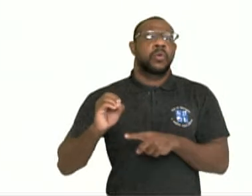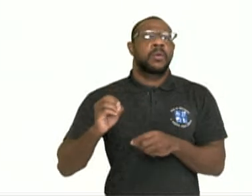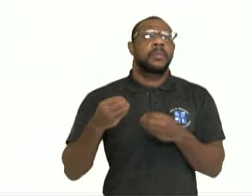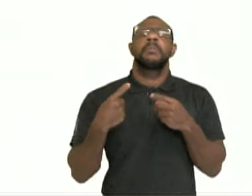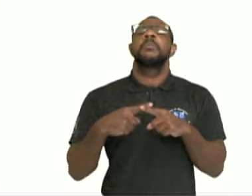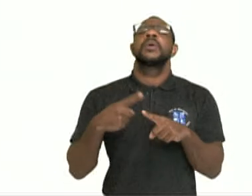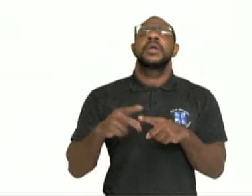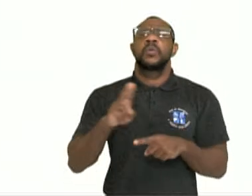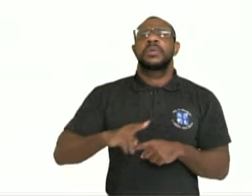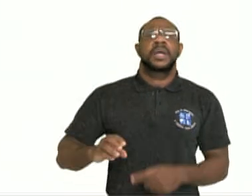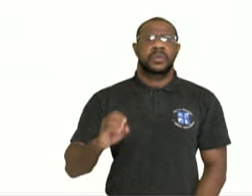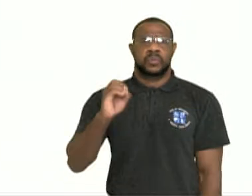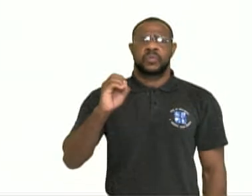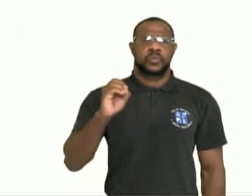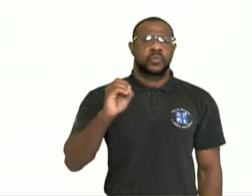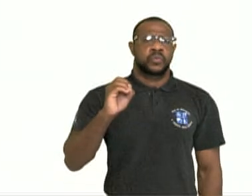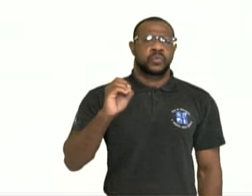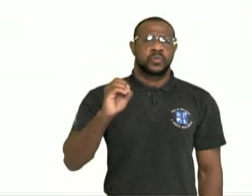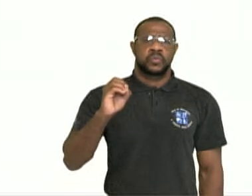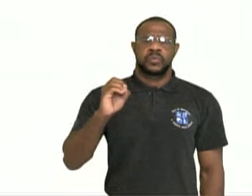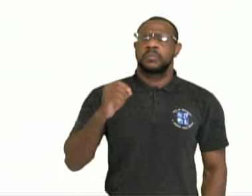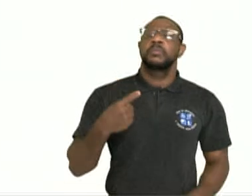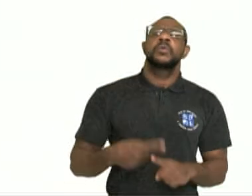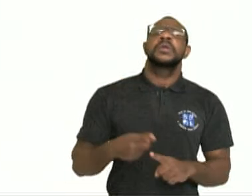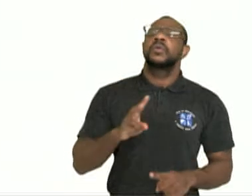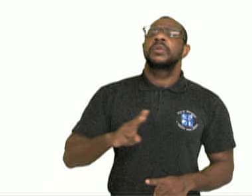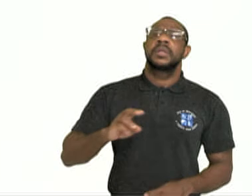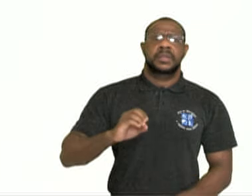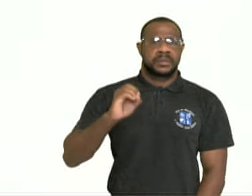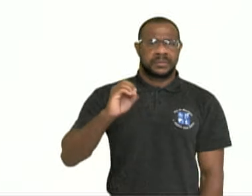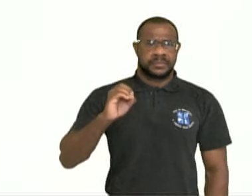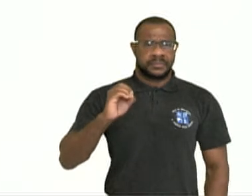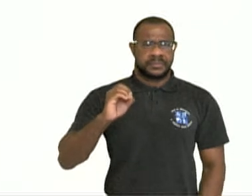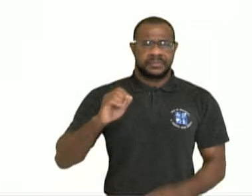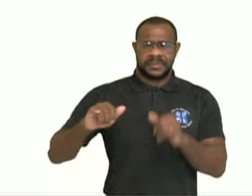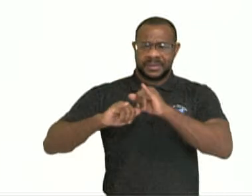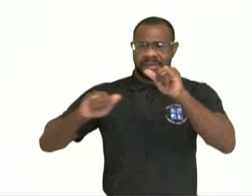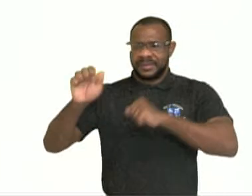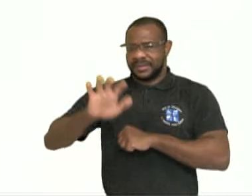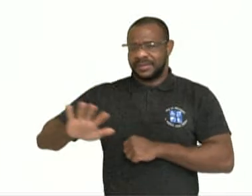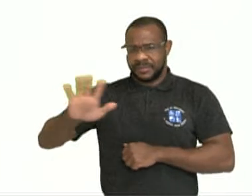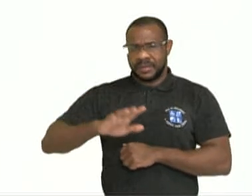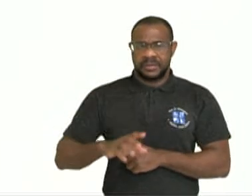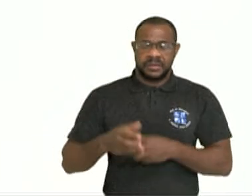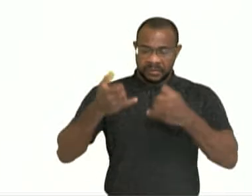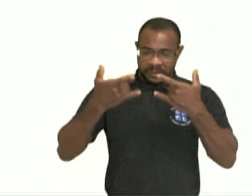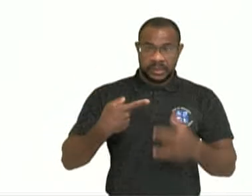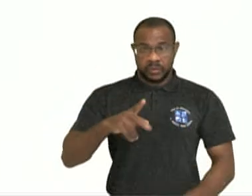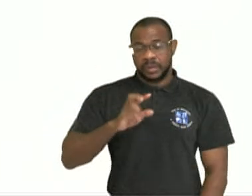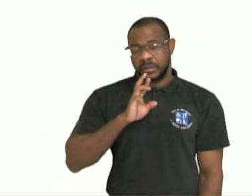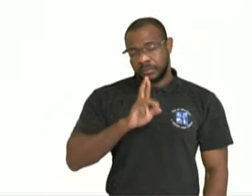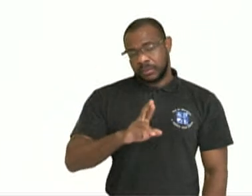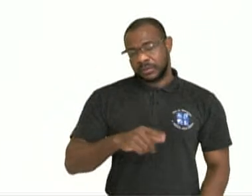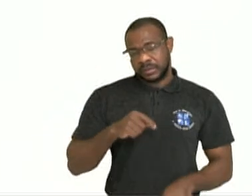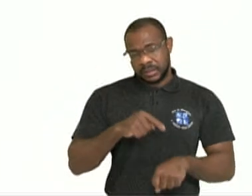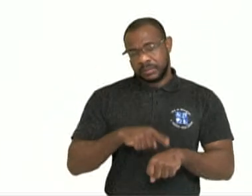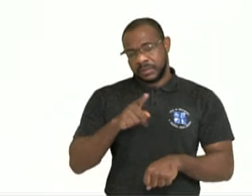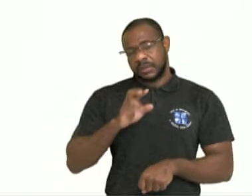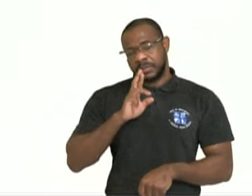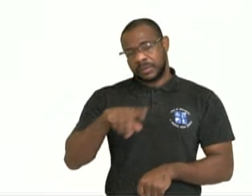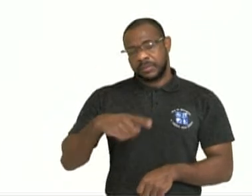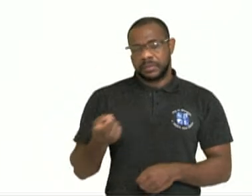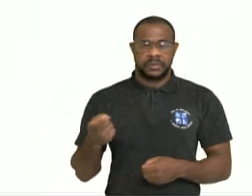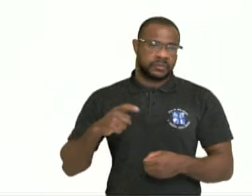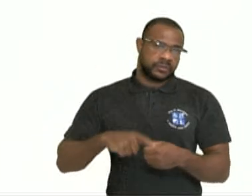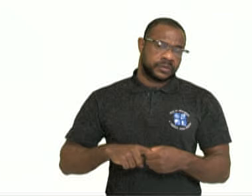usado aí, foi usada a conjunção o em la vinheta? Justifica a tua resposta. Então, um tempinho para você responder.